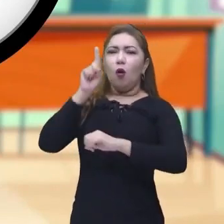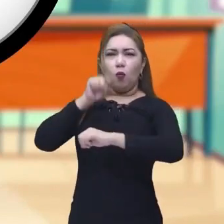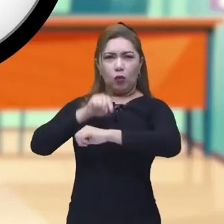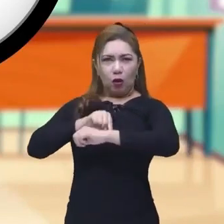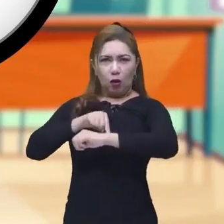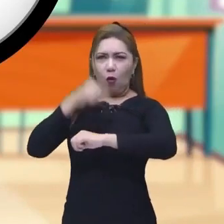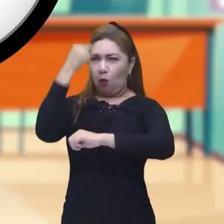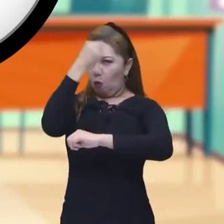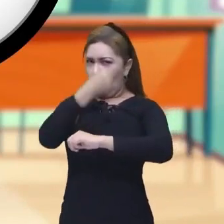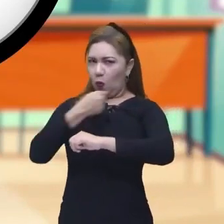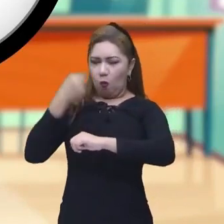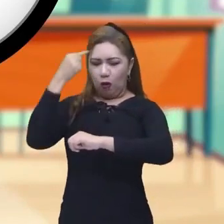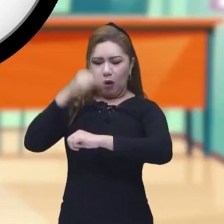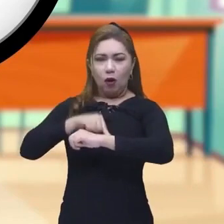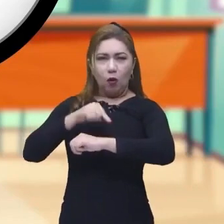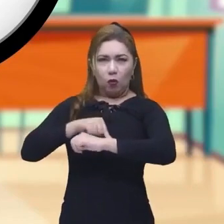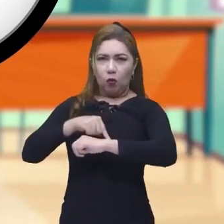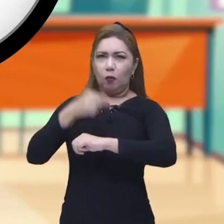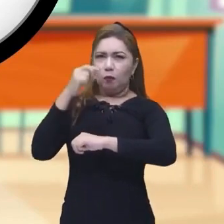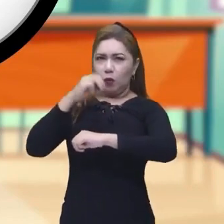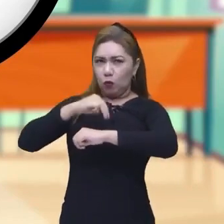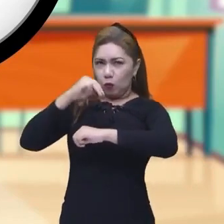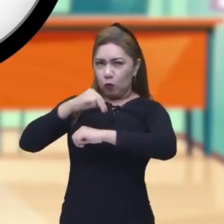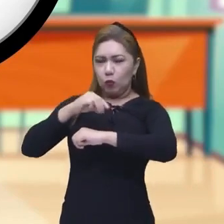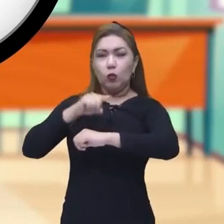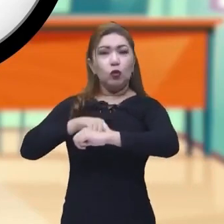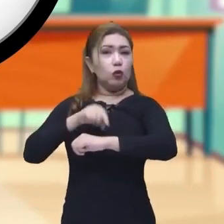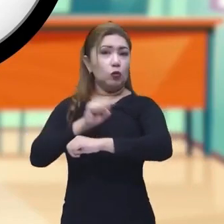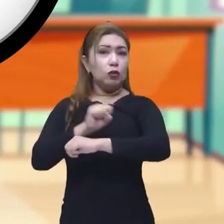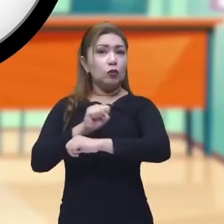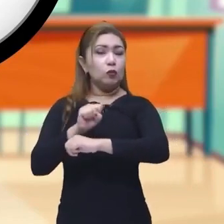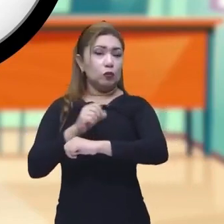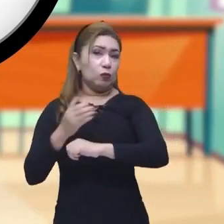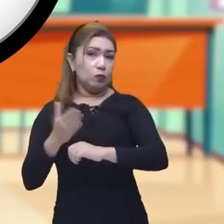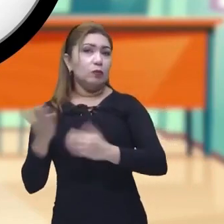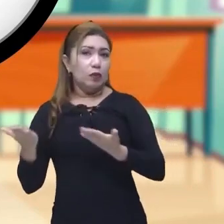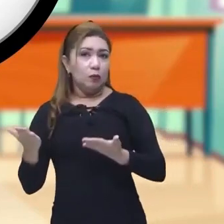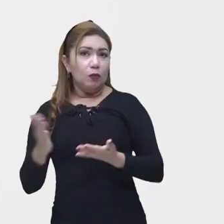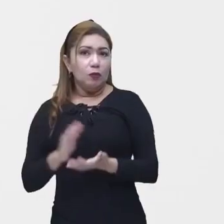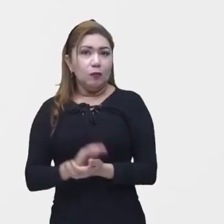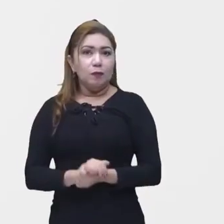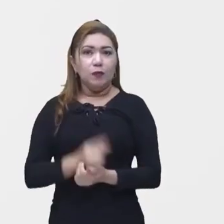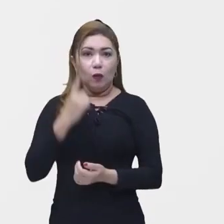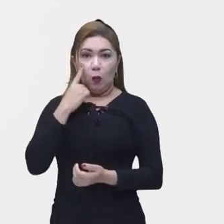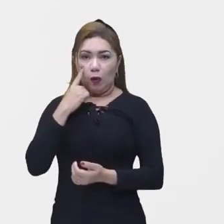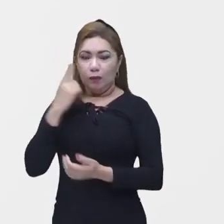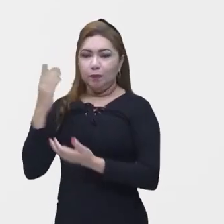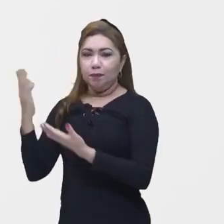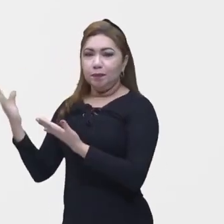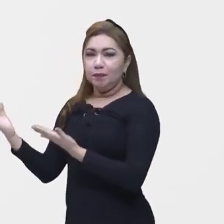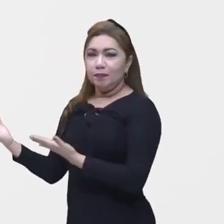dizer diretamente as horas, os minutos e alguns dos segundos. Tá certo? De olho na tela.